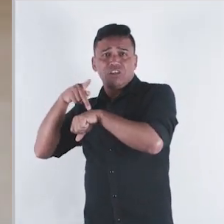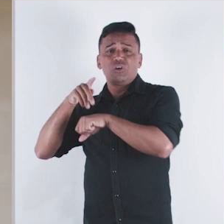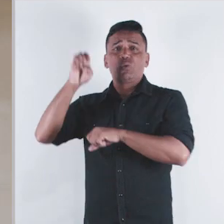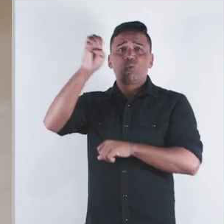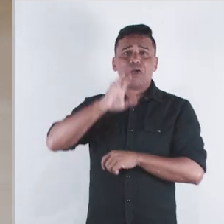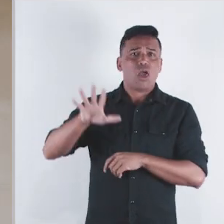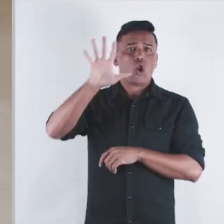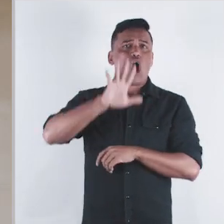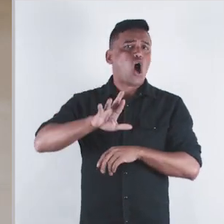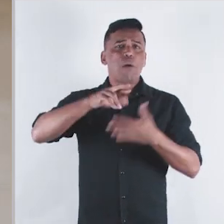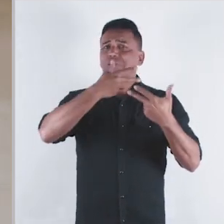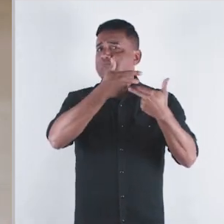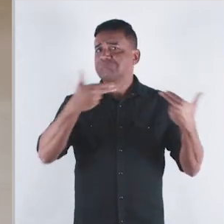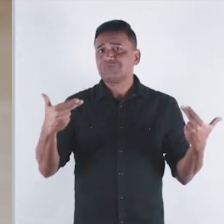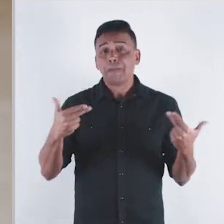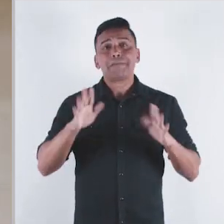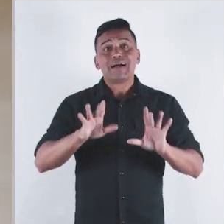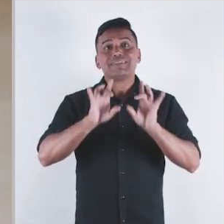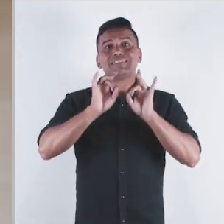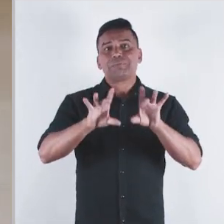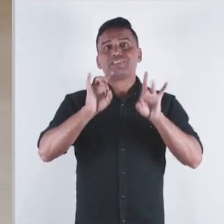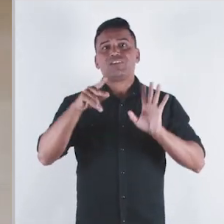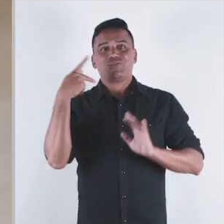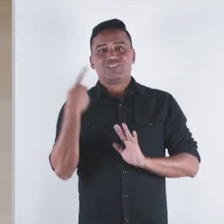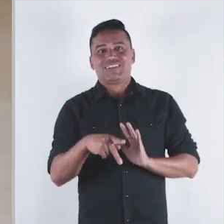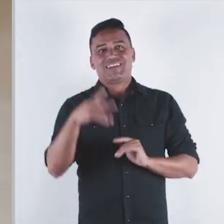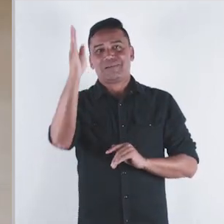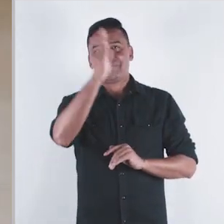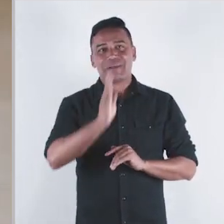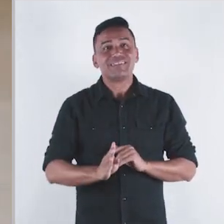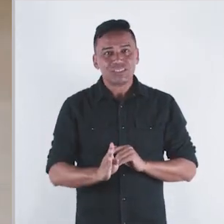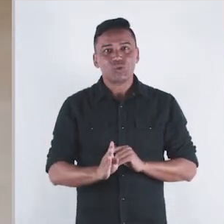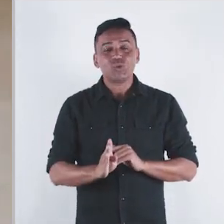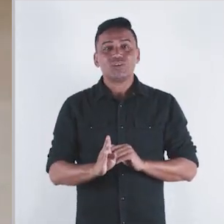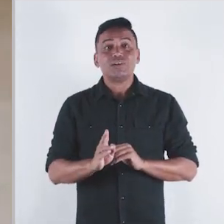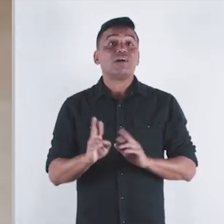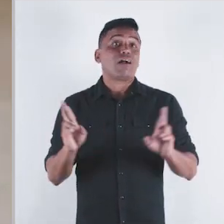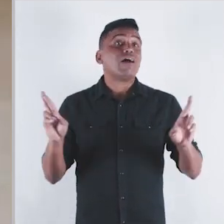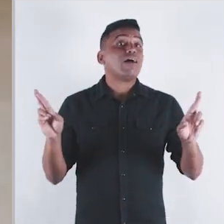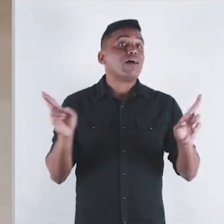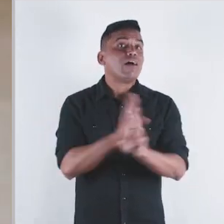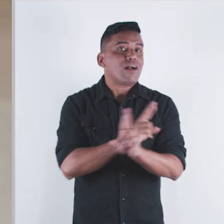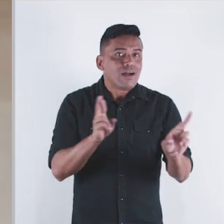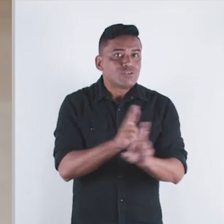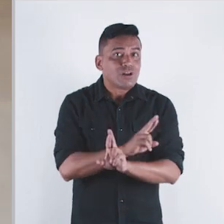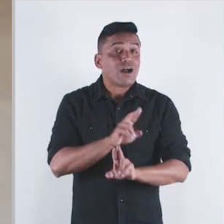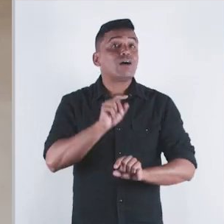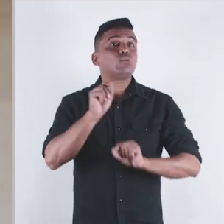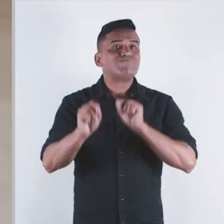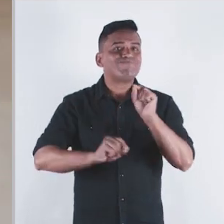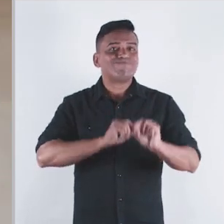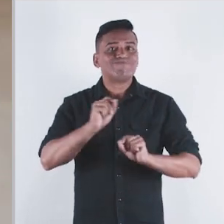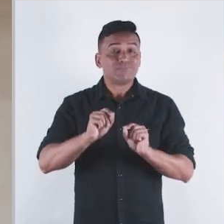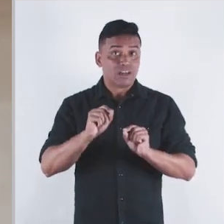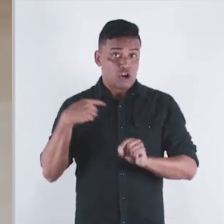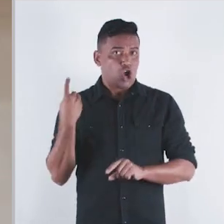tem especificidades. E são especificidades que estão relacionadas à maneira como nós